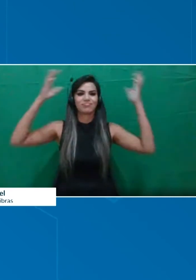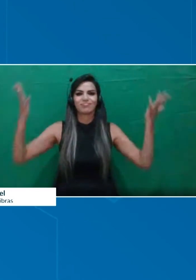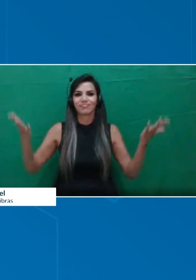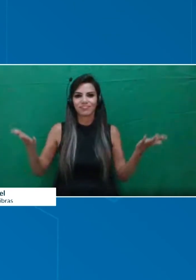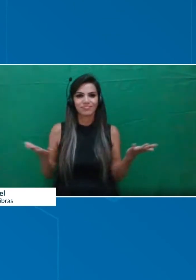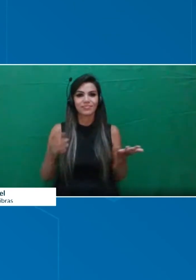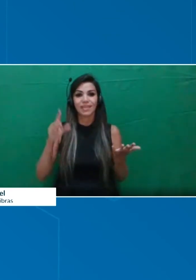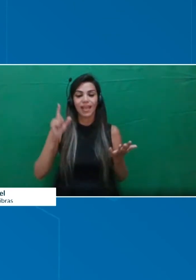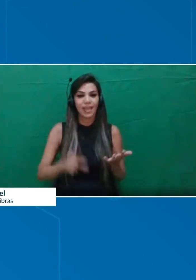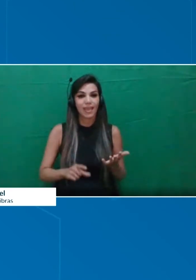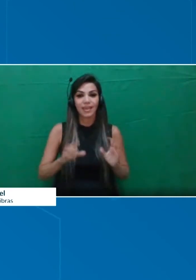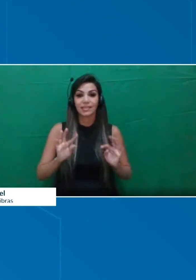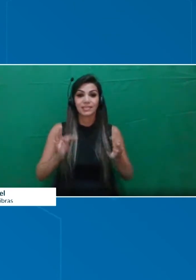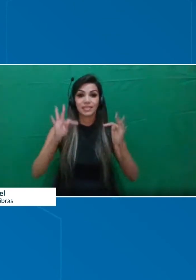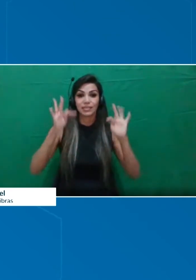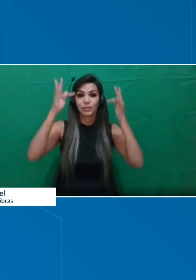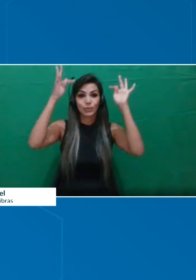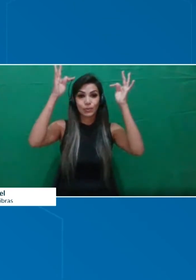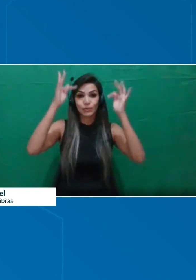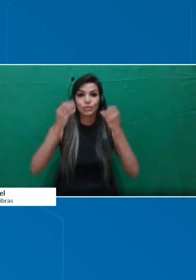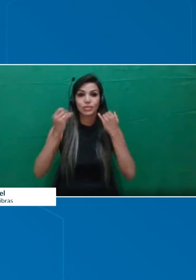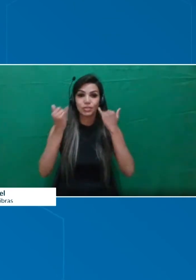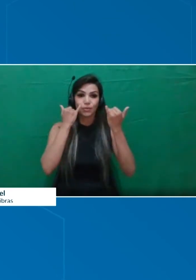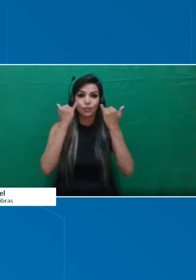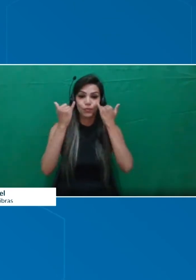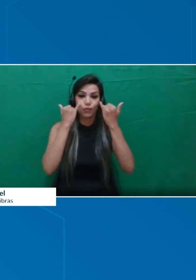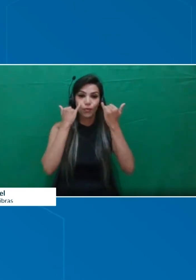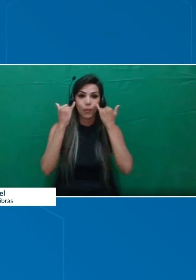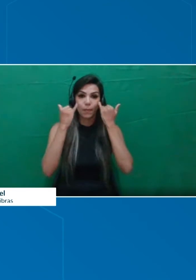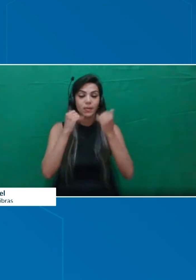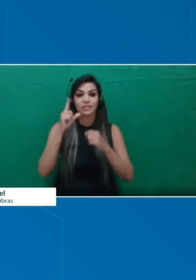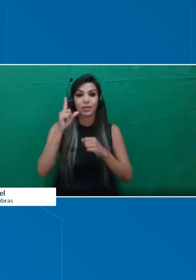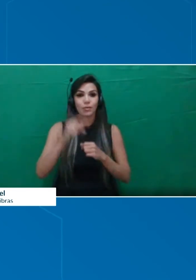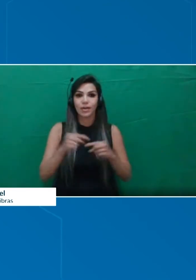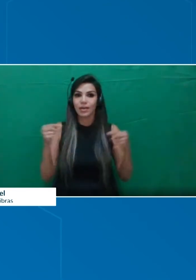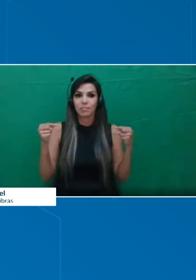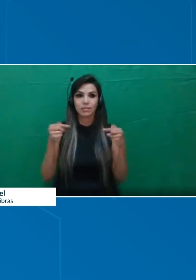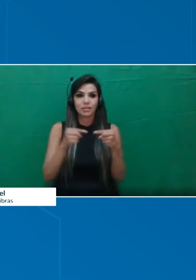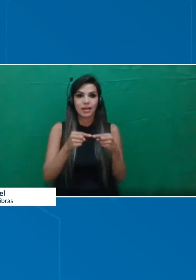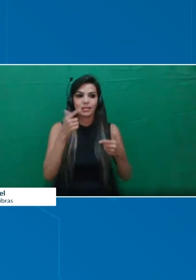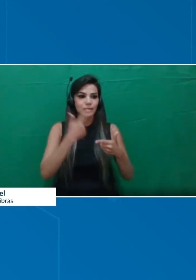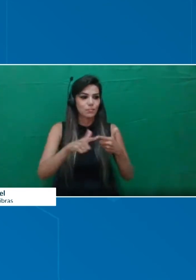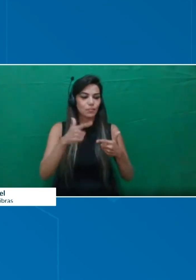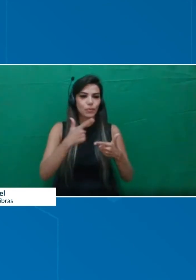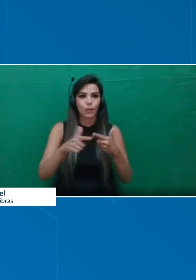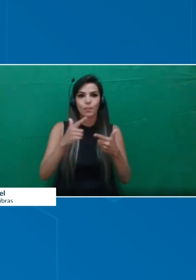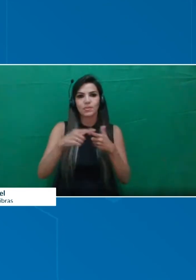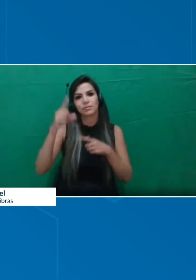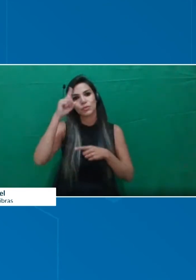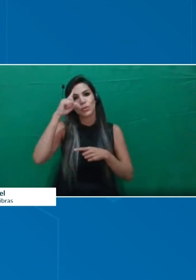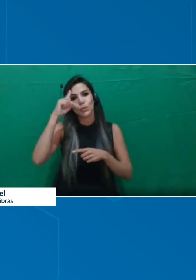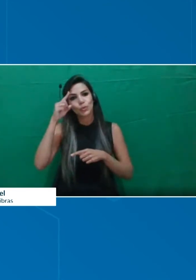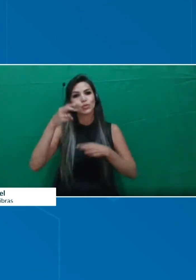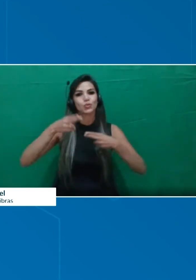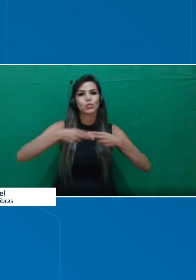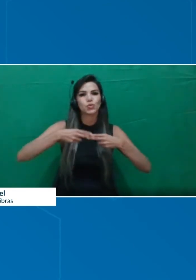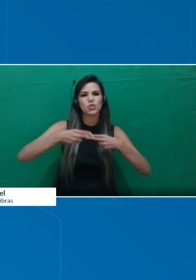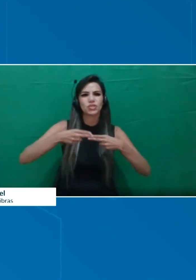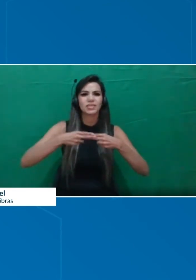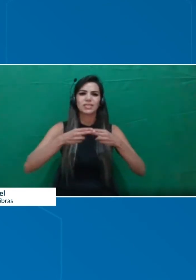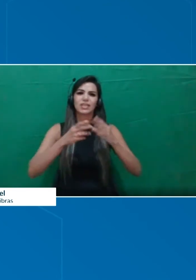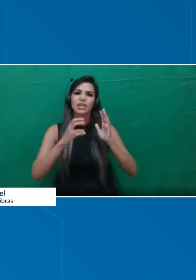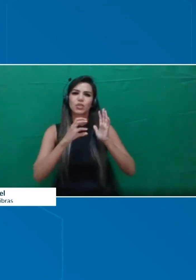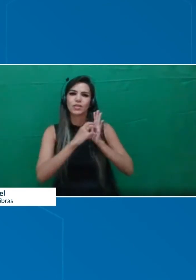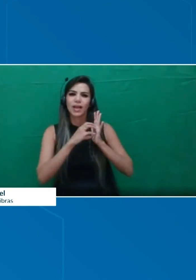tecnologia de informação e comunicação aplicada à solução de problemas complexos do nosso dia a dia, utilizando grandes bases de